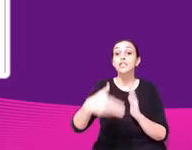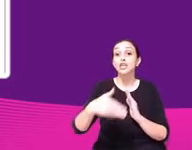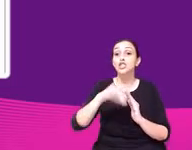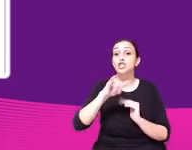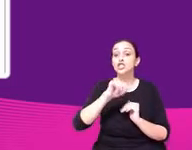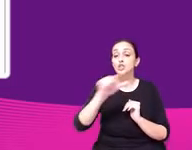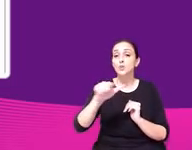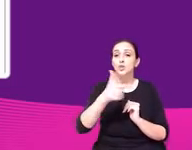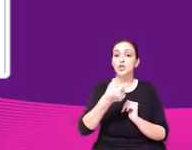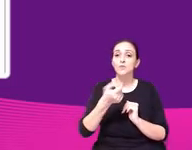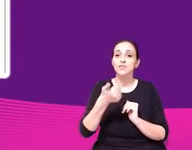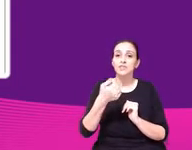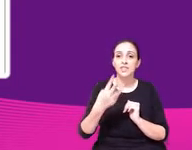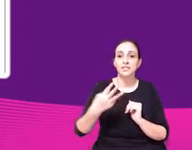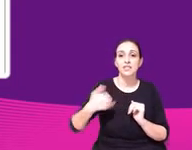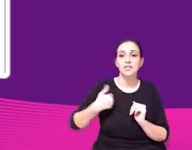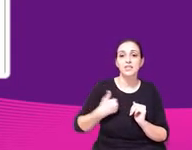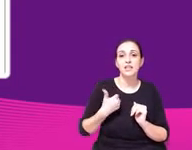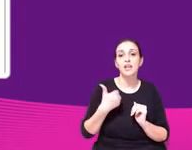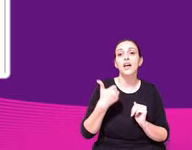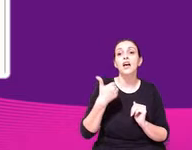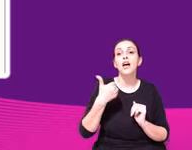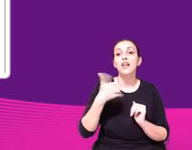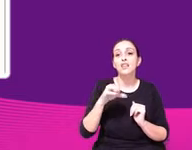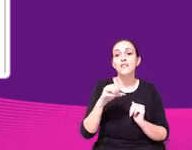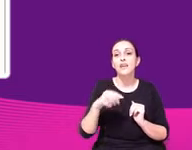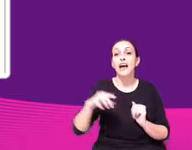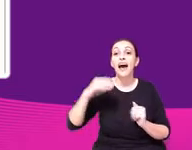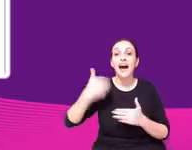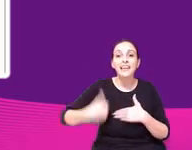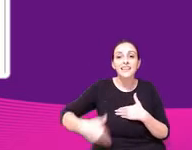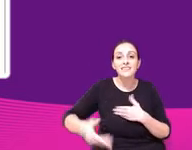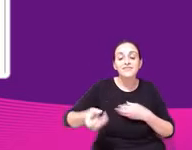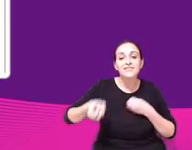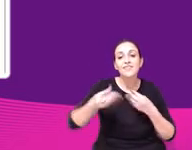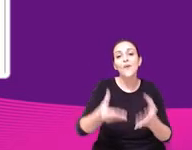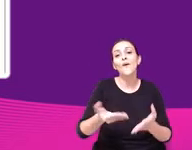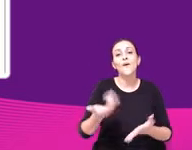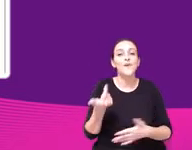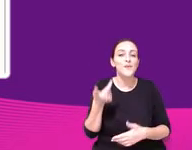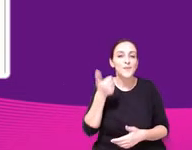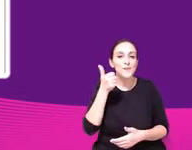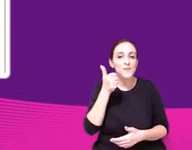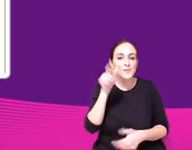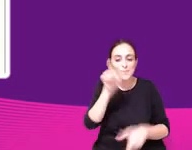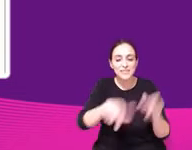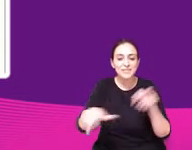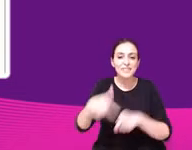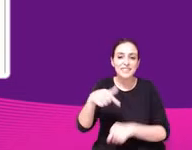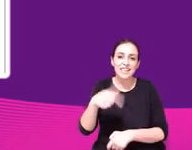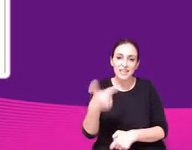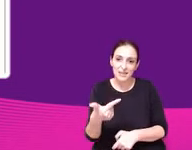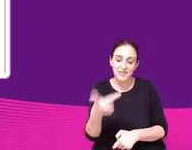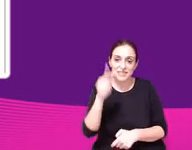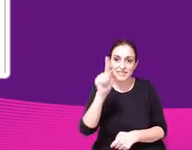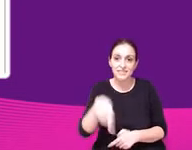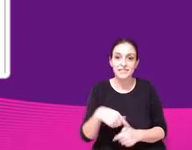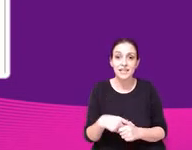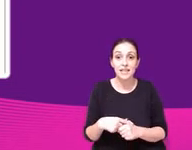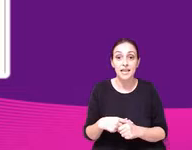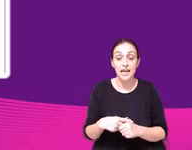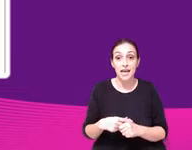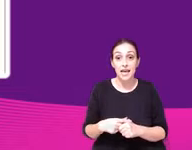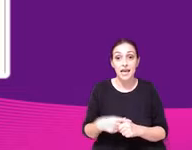anos, recebeu o rim de uma criança de 72. E agora, ele, em setembro